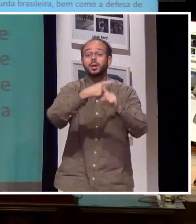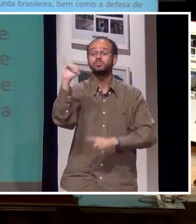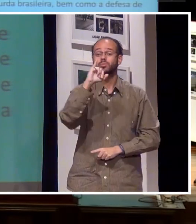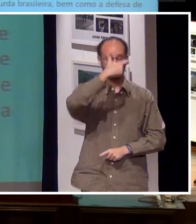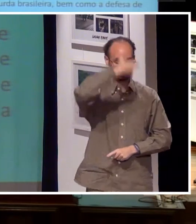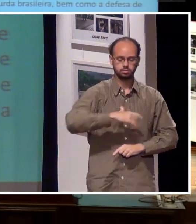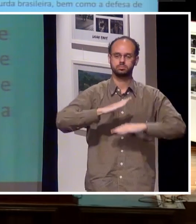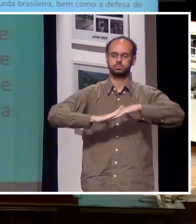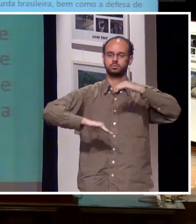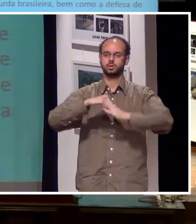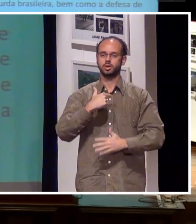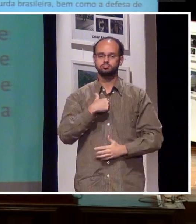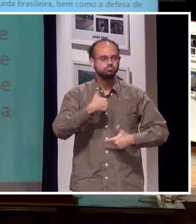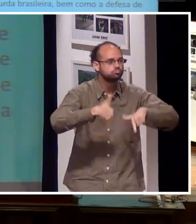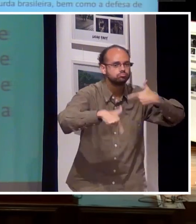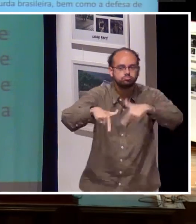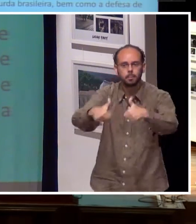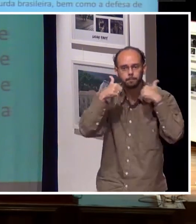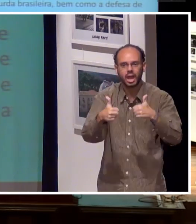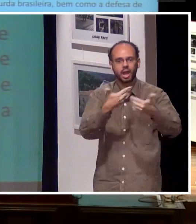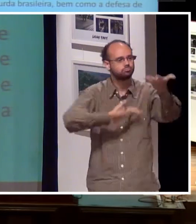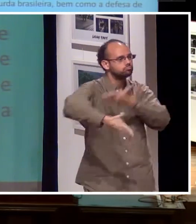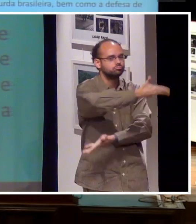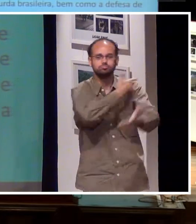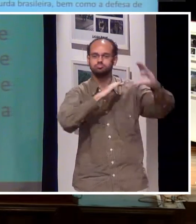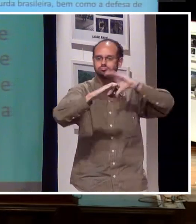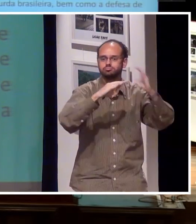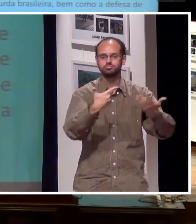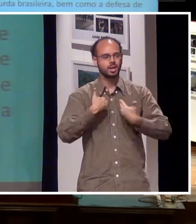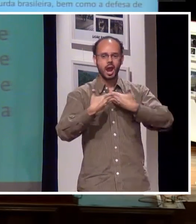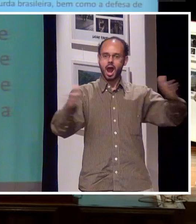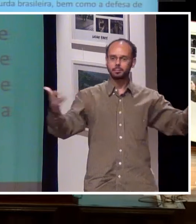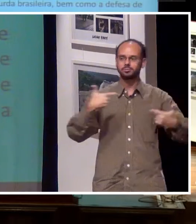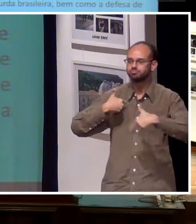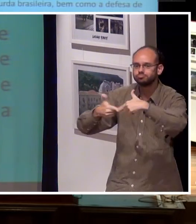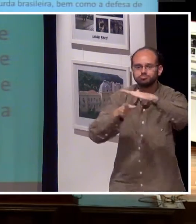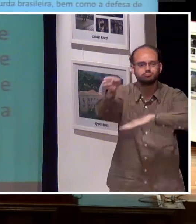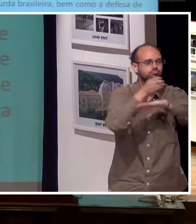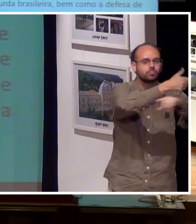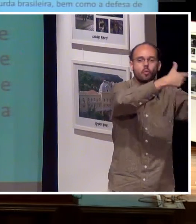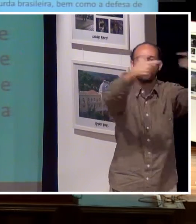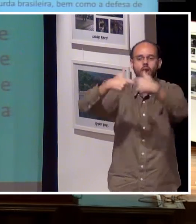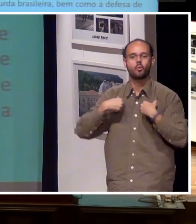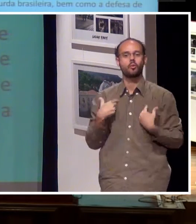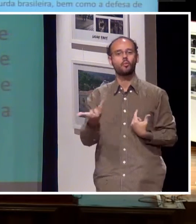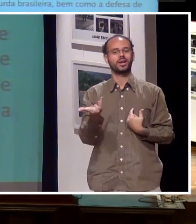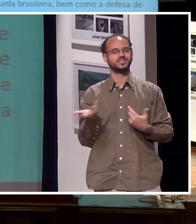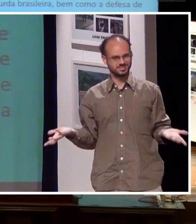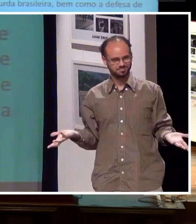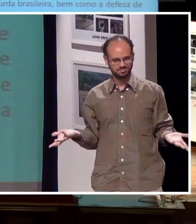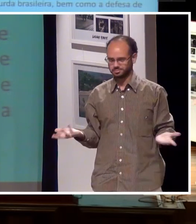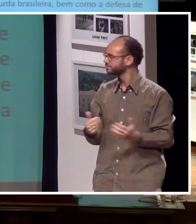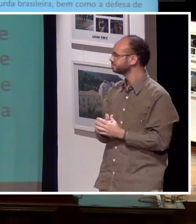também a relação, né, que é muito importante enquanto pessoa, nas suas ações, na sua interação, né, uma